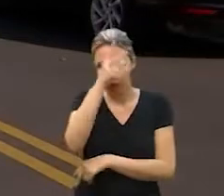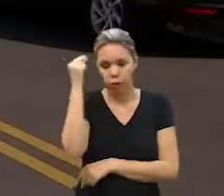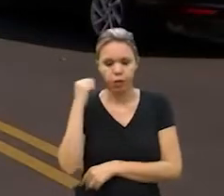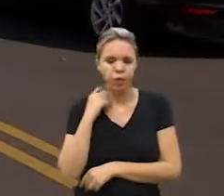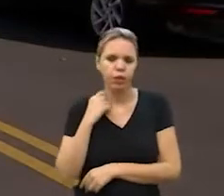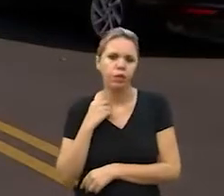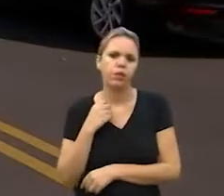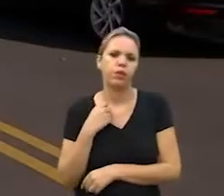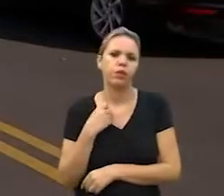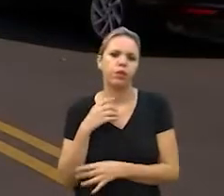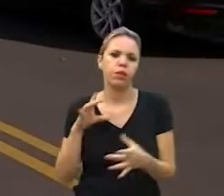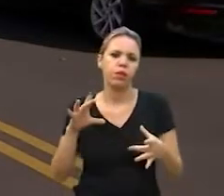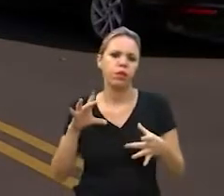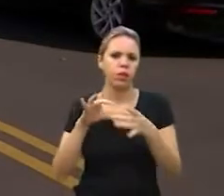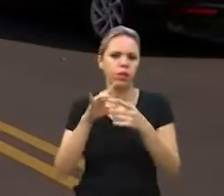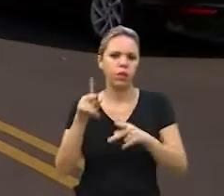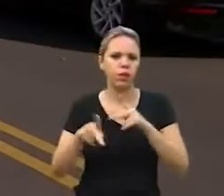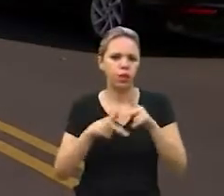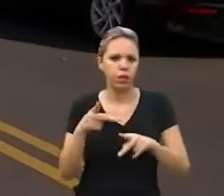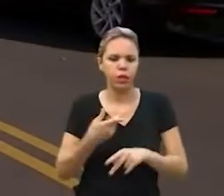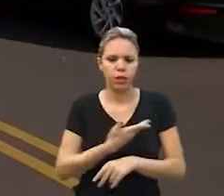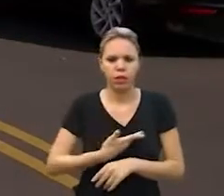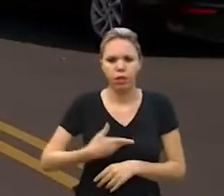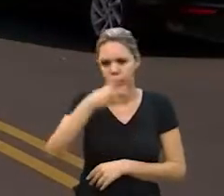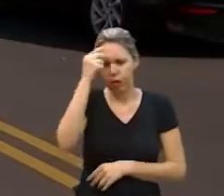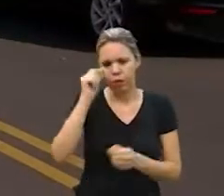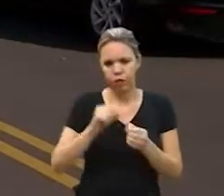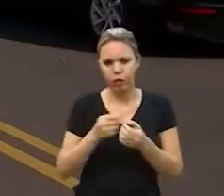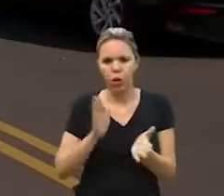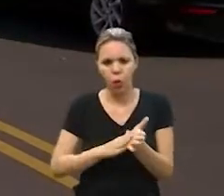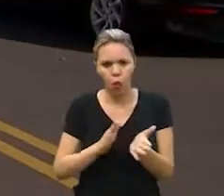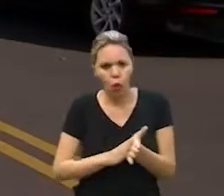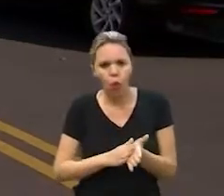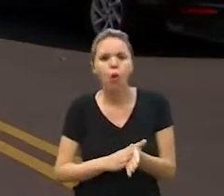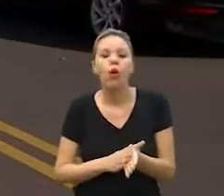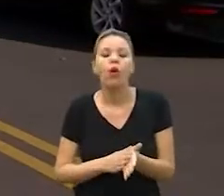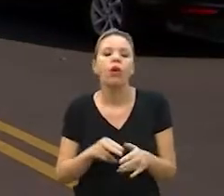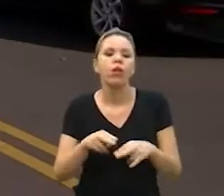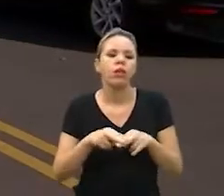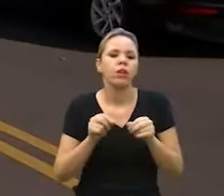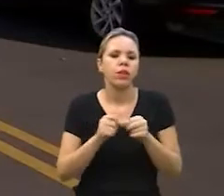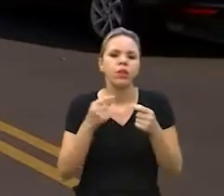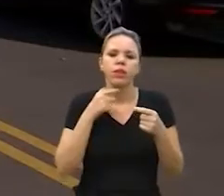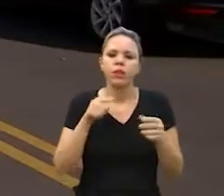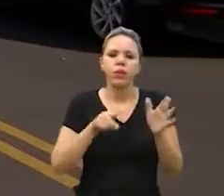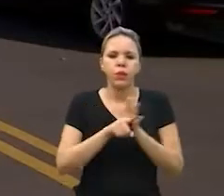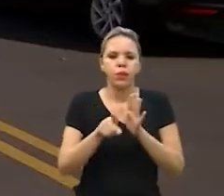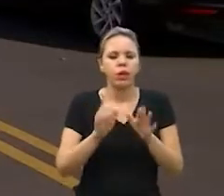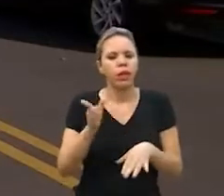poder público, nós somos o elo entre a população e o poder público para fazer essa cobrança. Por isso eu faço esse